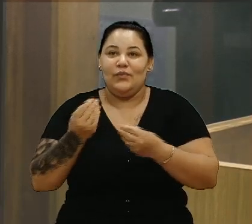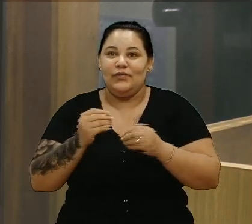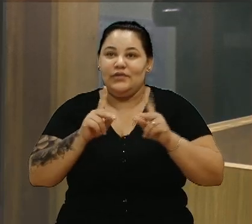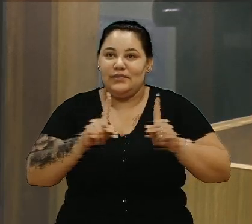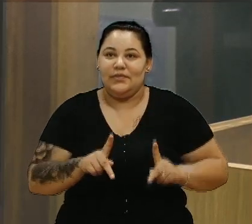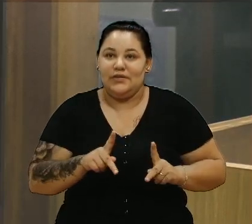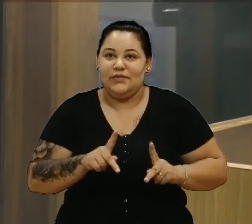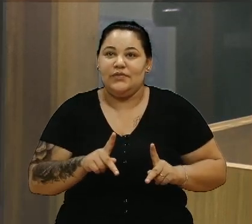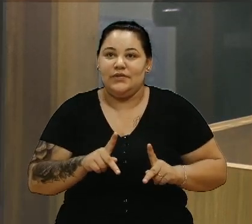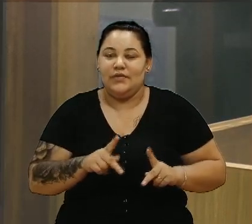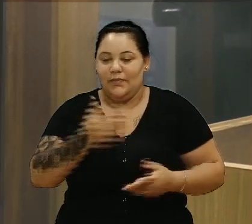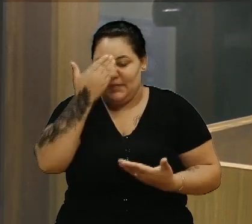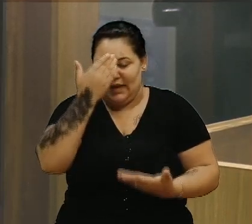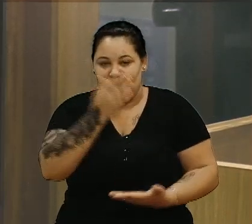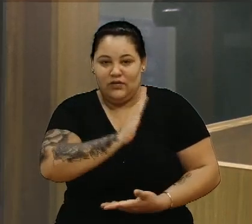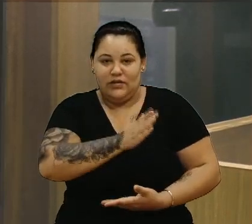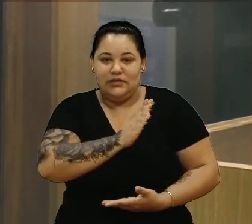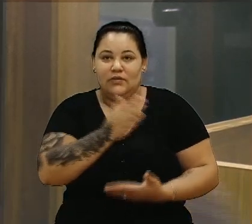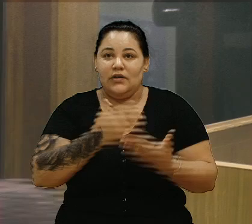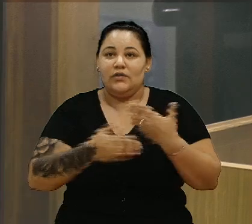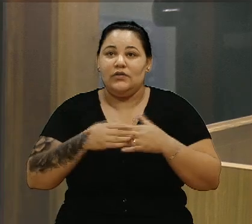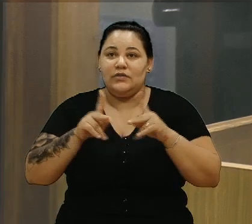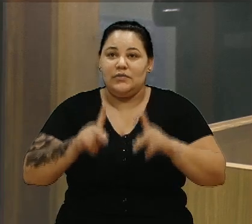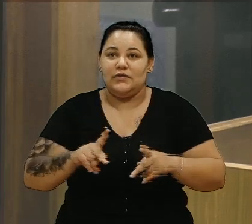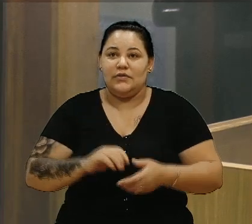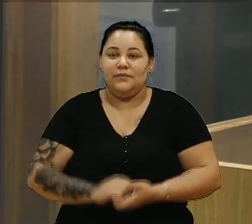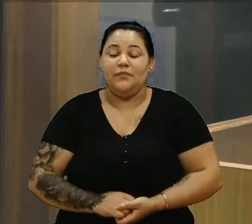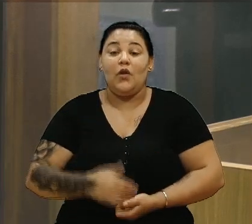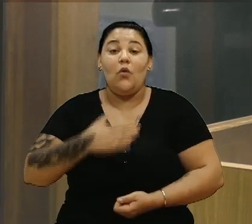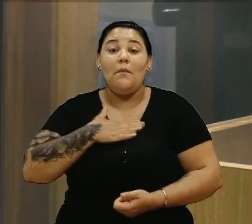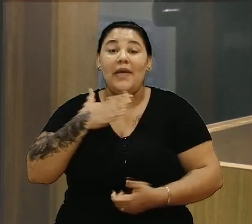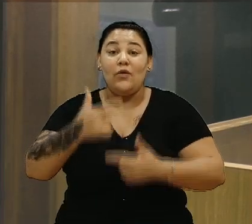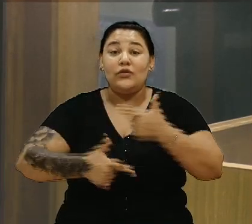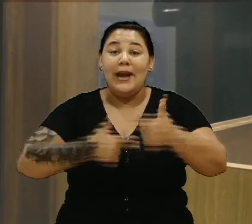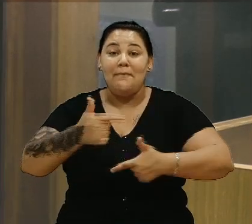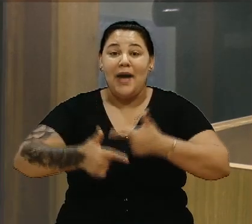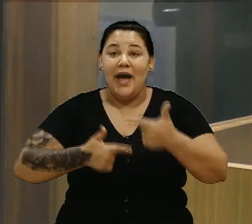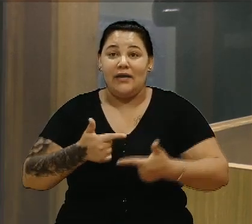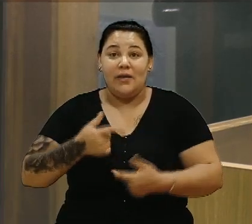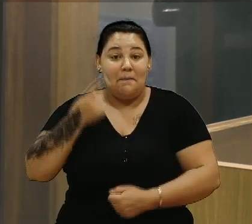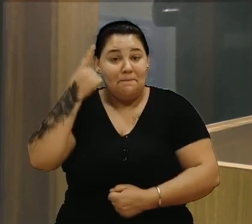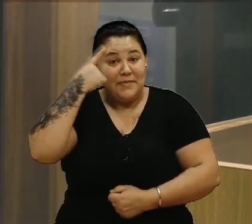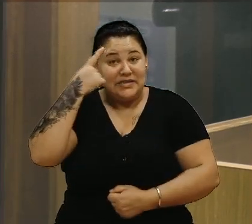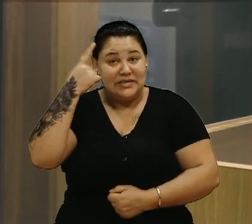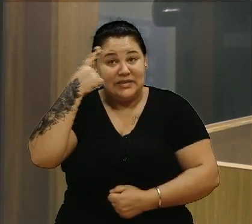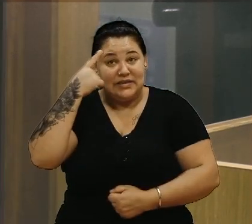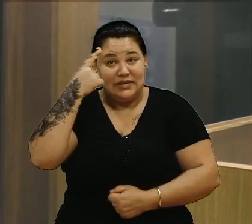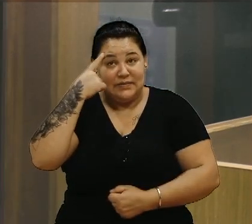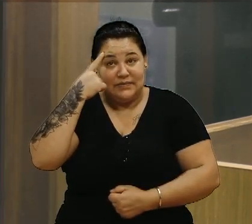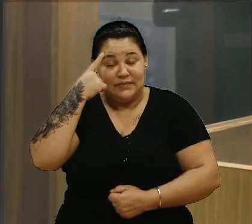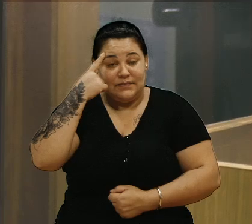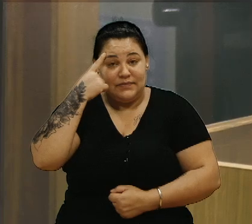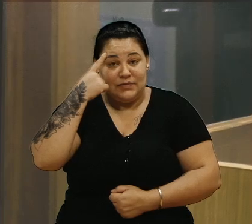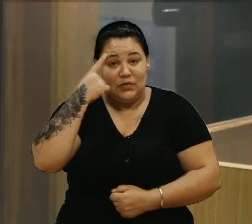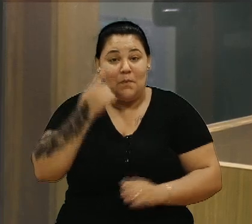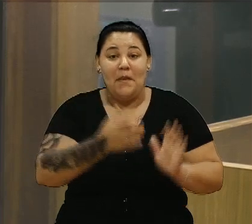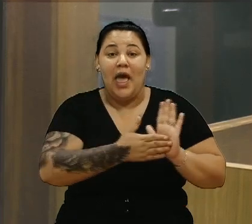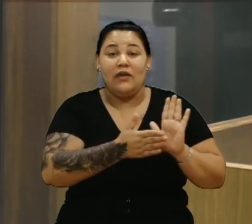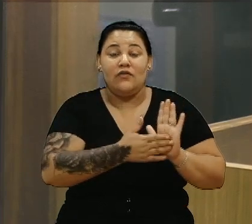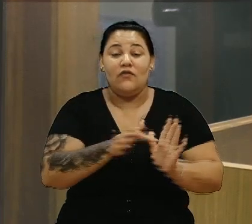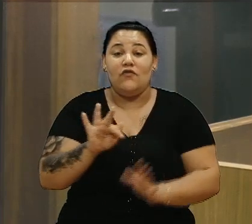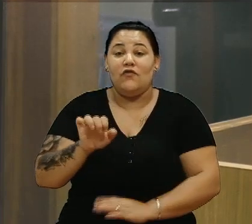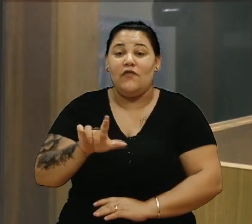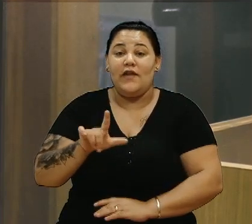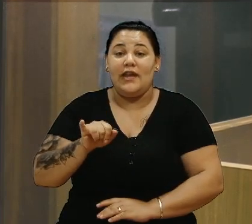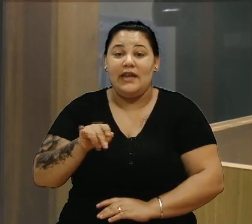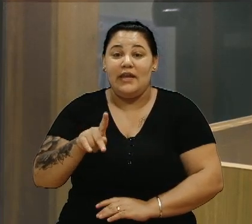todo mundo que se fez presente. O meu trabalho é inspirado no pensamento e plano do Felipe Sabará, que lá em São Paulo